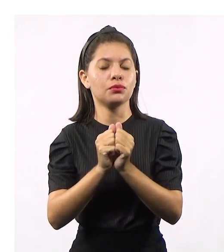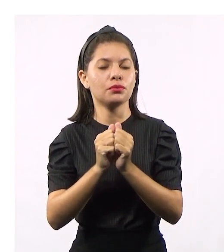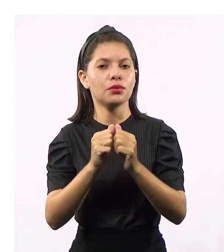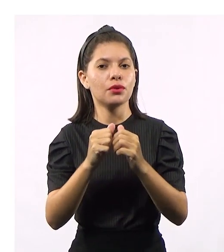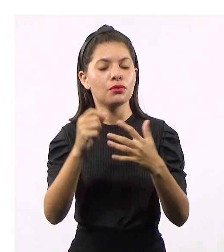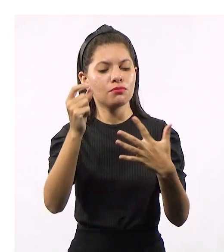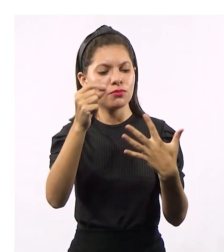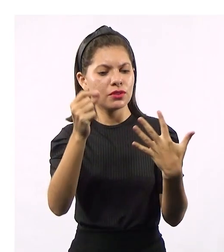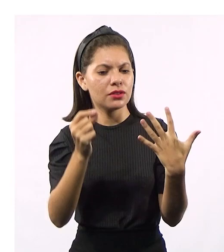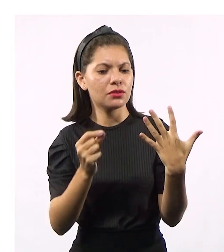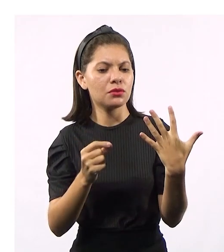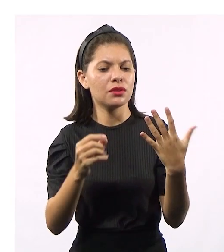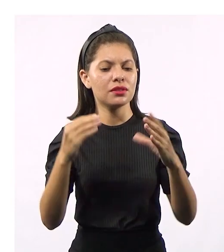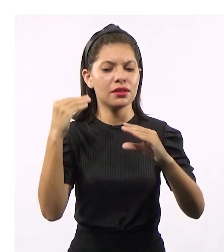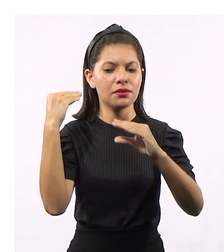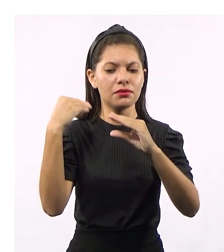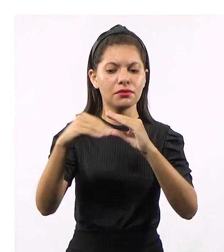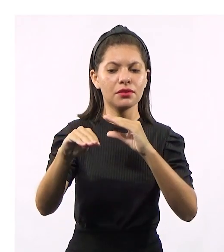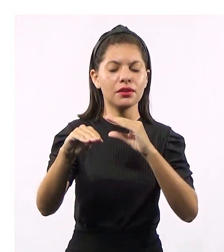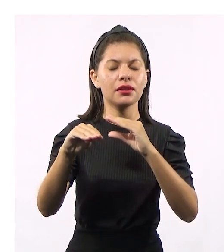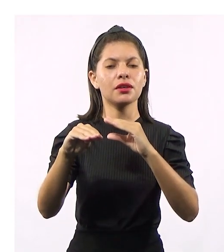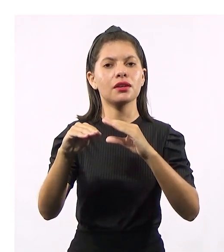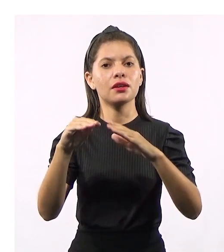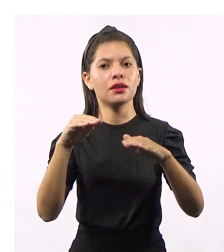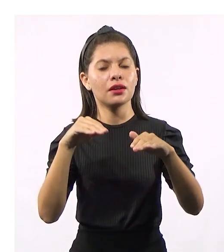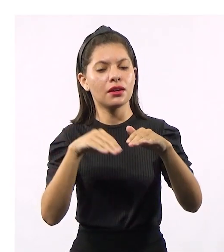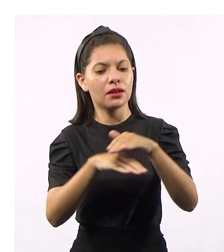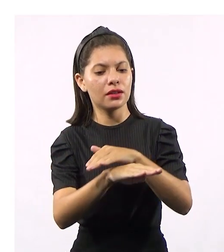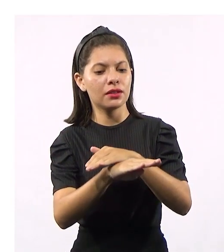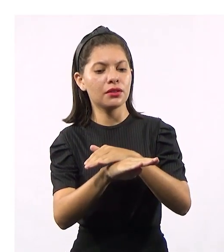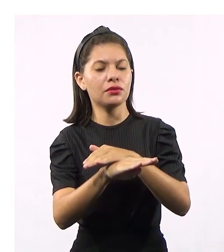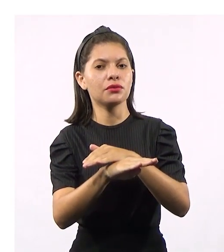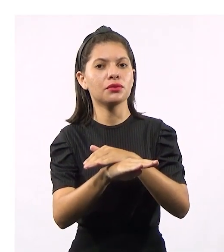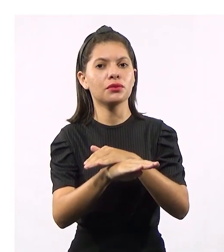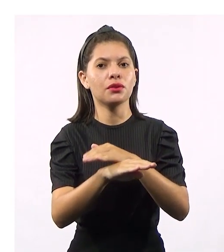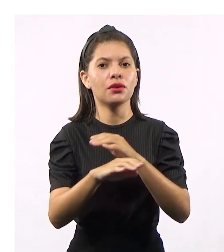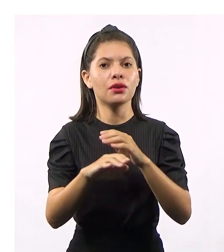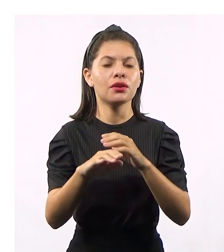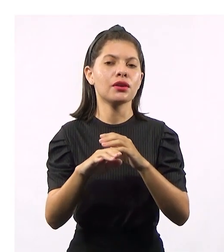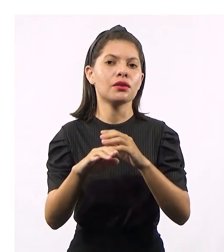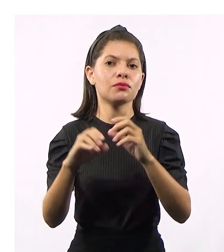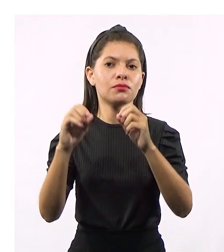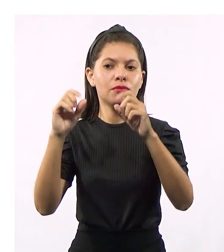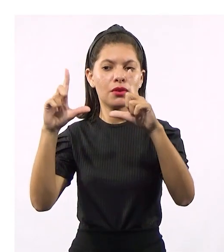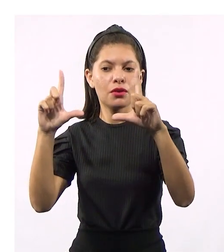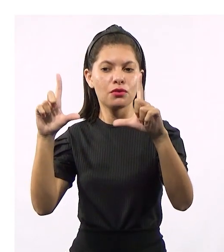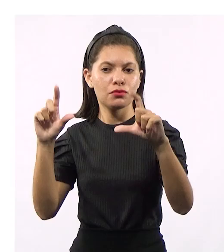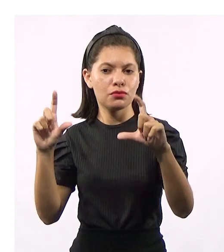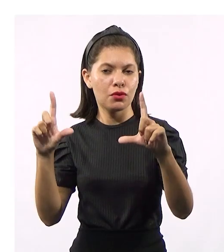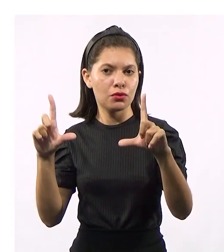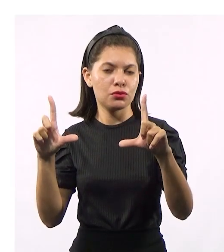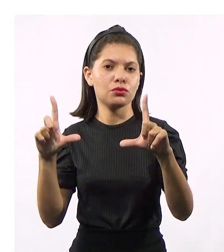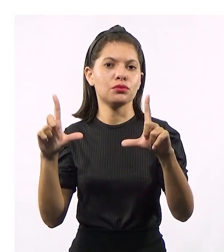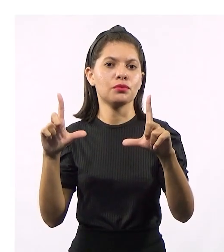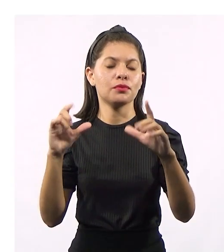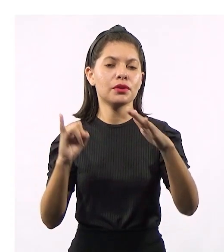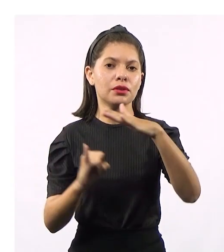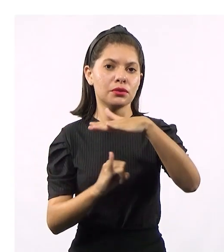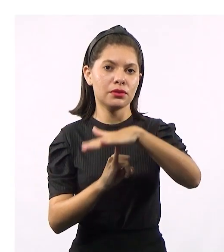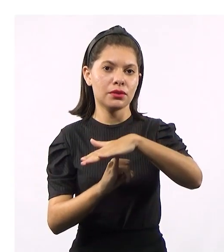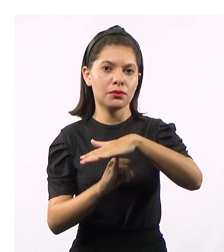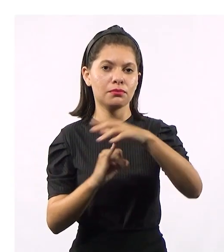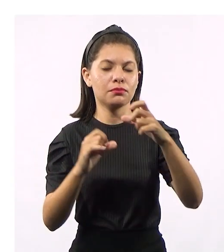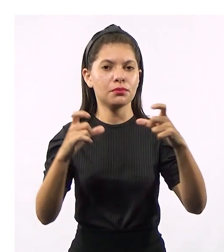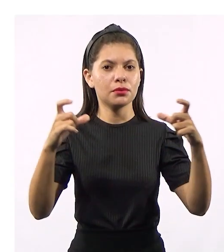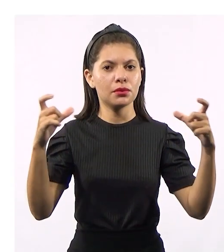um questionário, quero levantar fotos históricas da instituição, eu posso abrir um campo para ele enviar as fotos que ele possui da